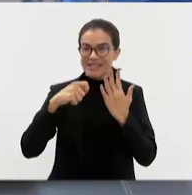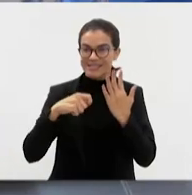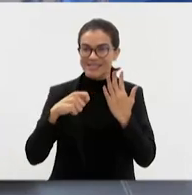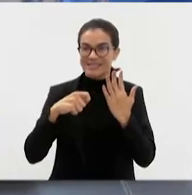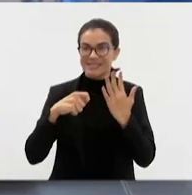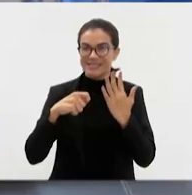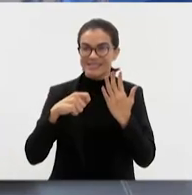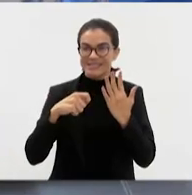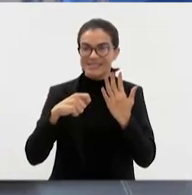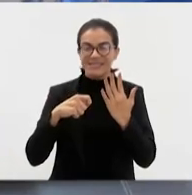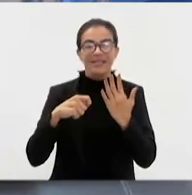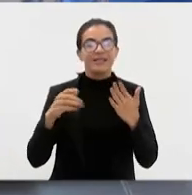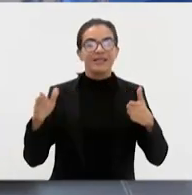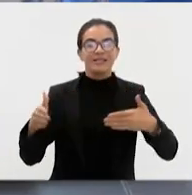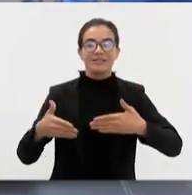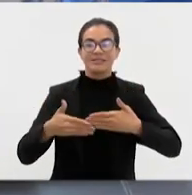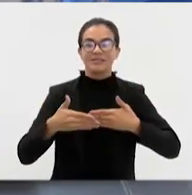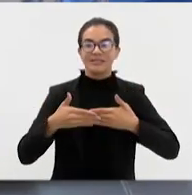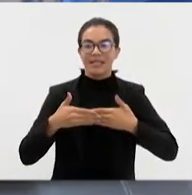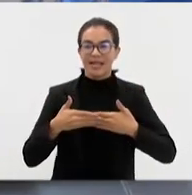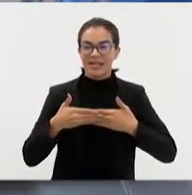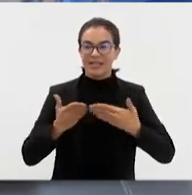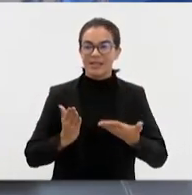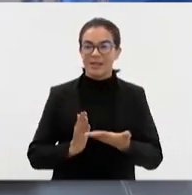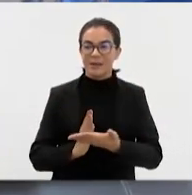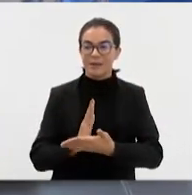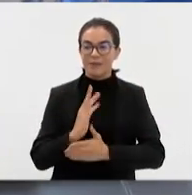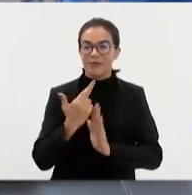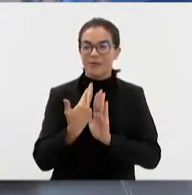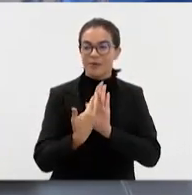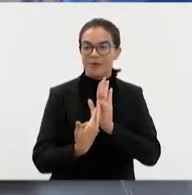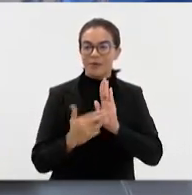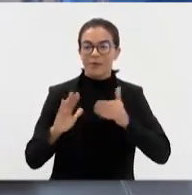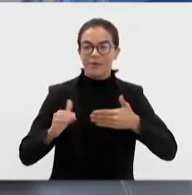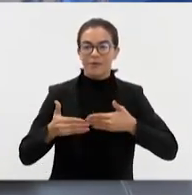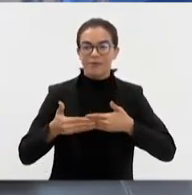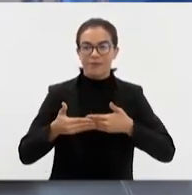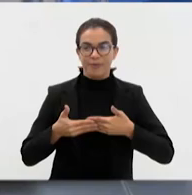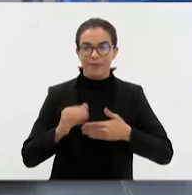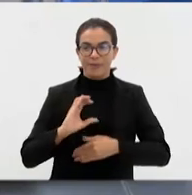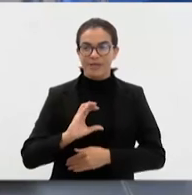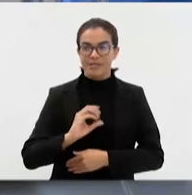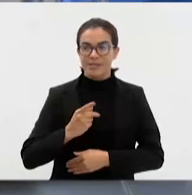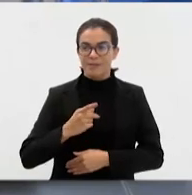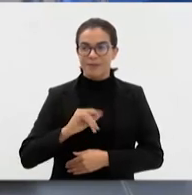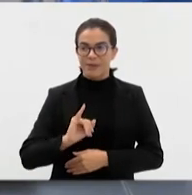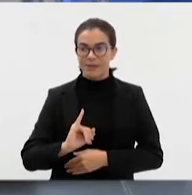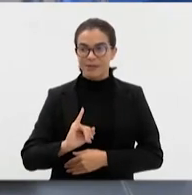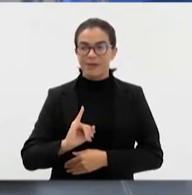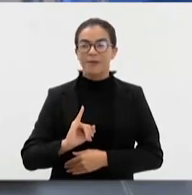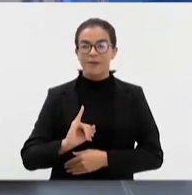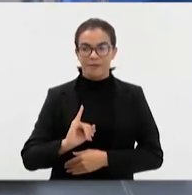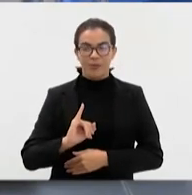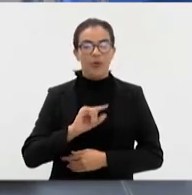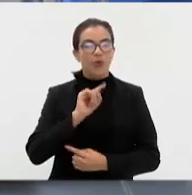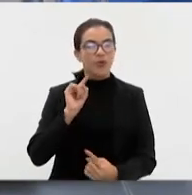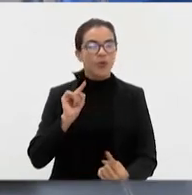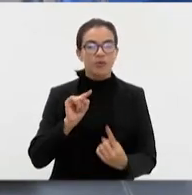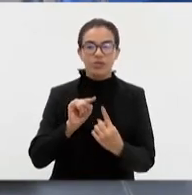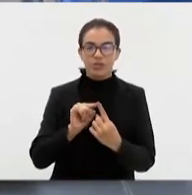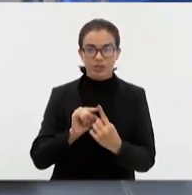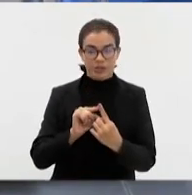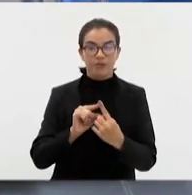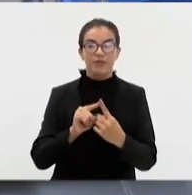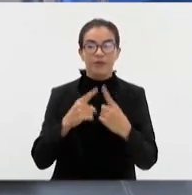CPI, declaro encerrado e aprovado o relatório final da CPI, que destinada para os casos de,